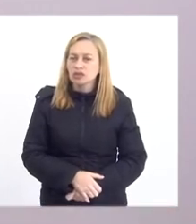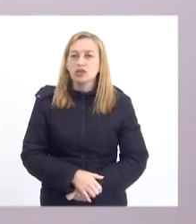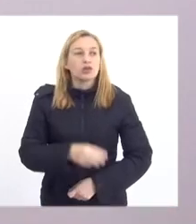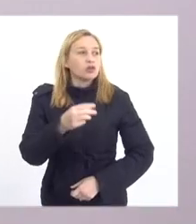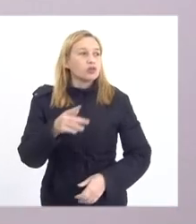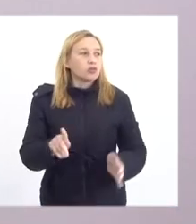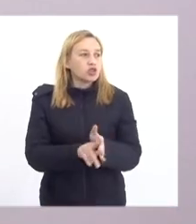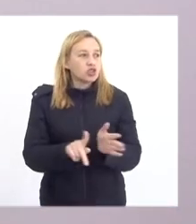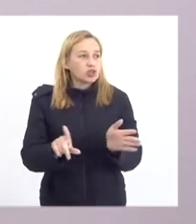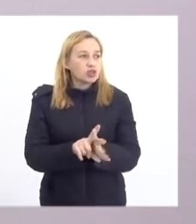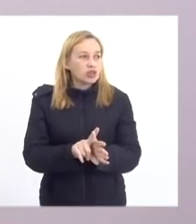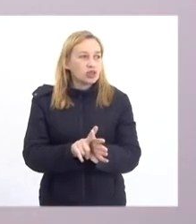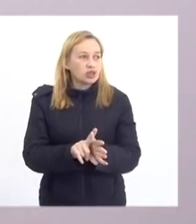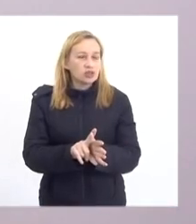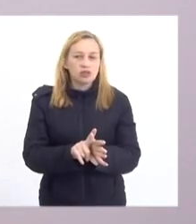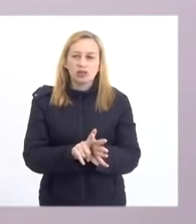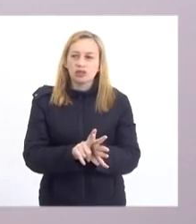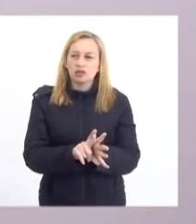Projeto de lei